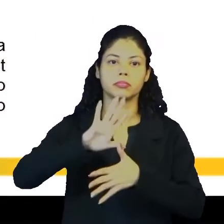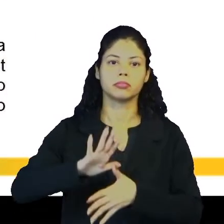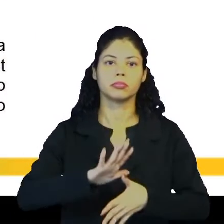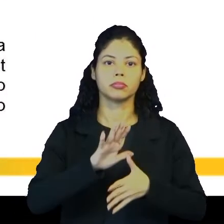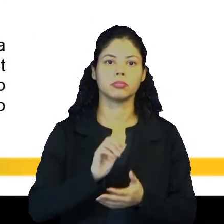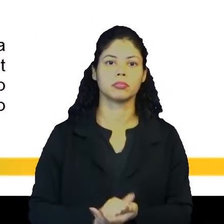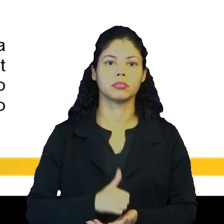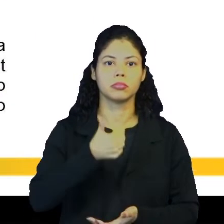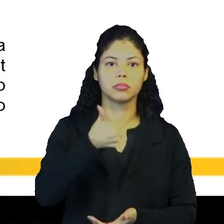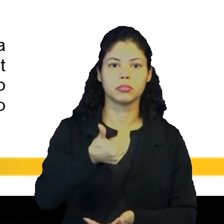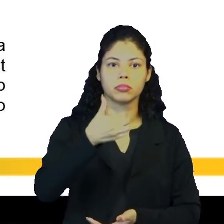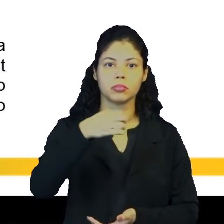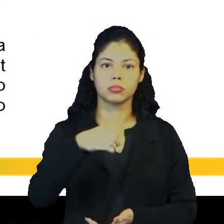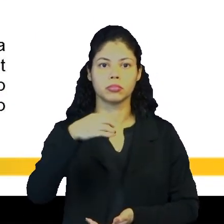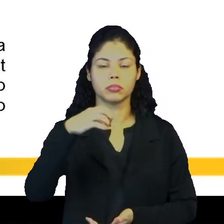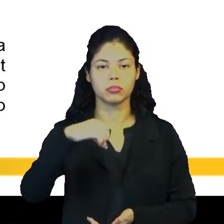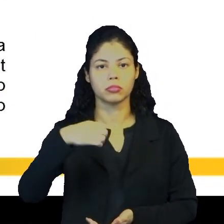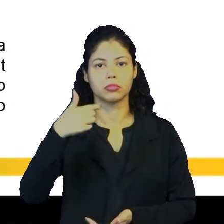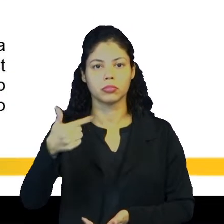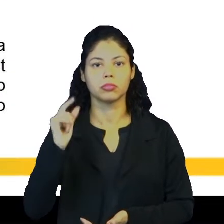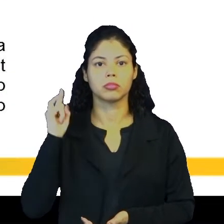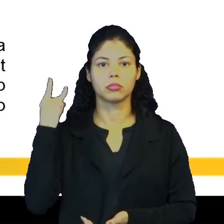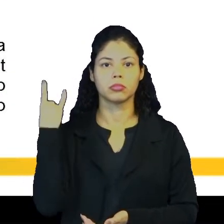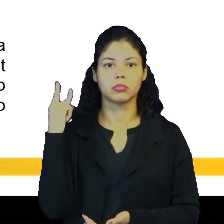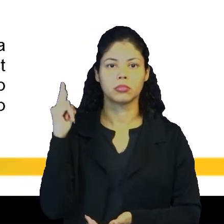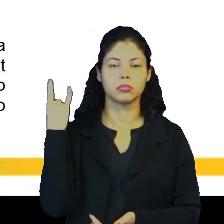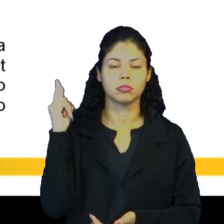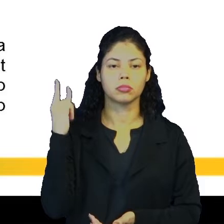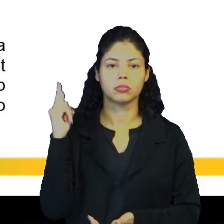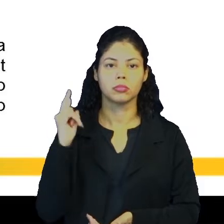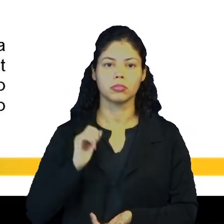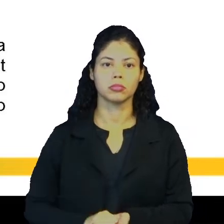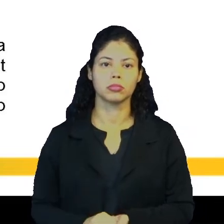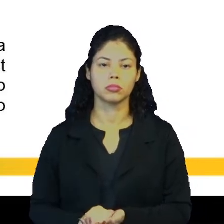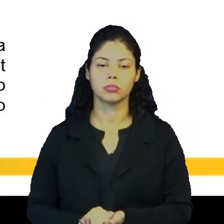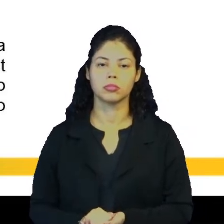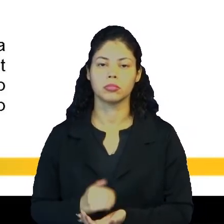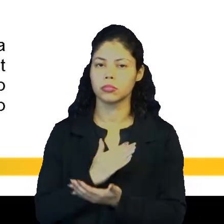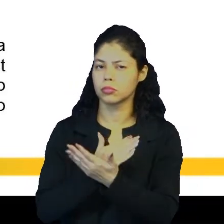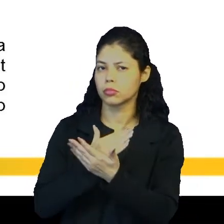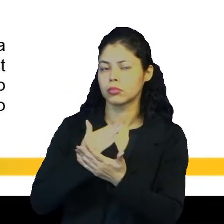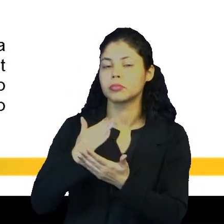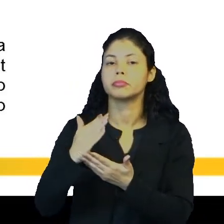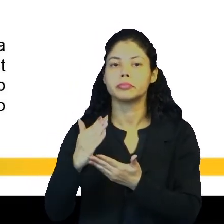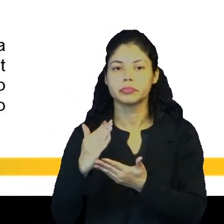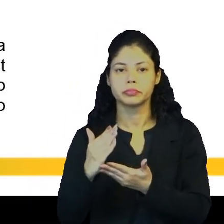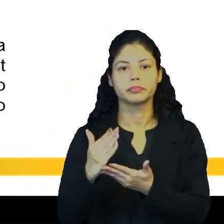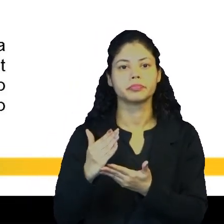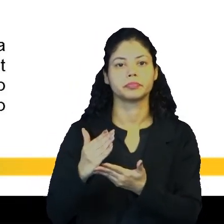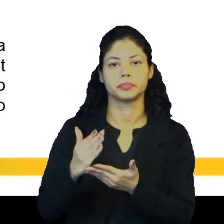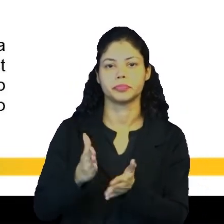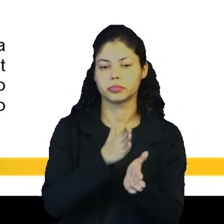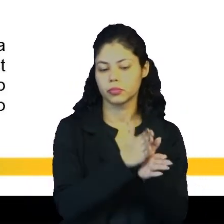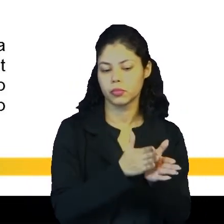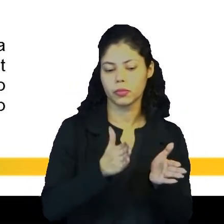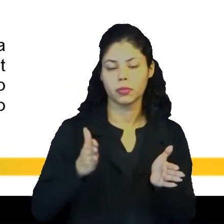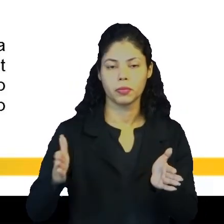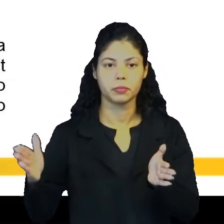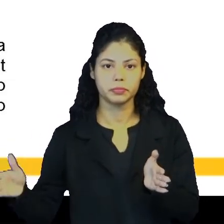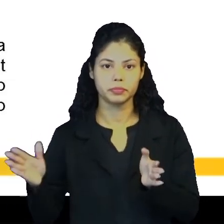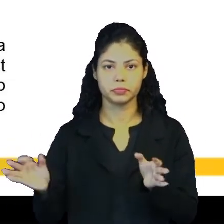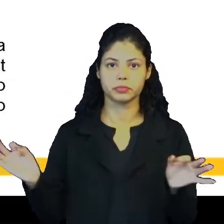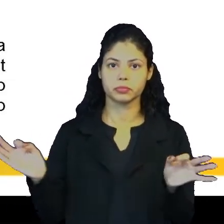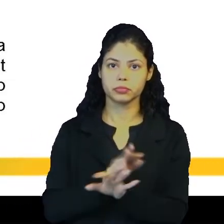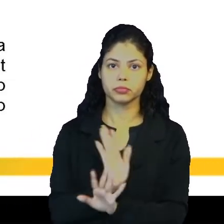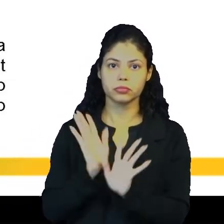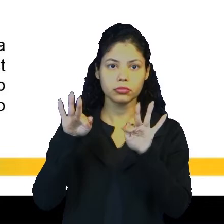Em 1982, a gente tem a Bolívia, né, e aí a gente começa com o período desses regimes